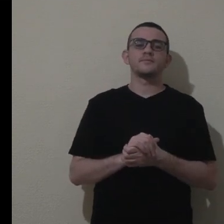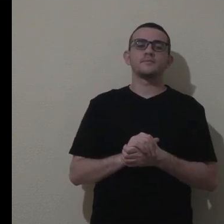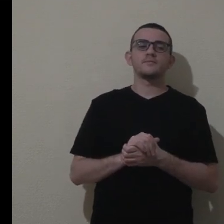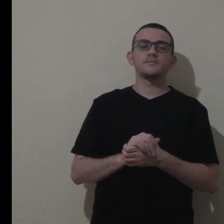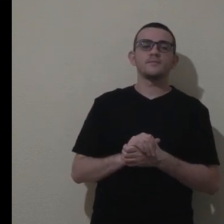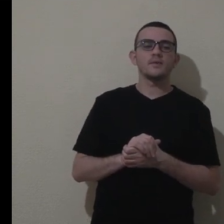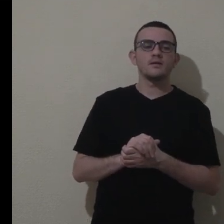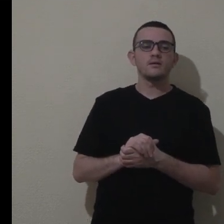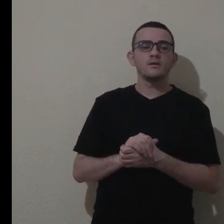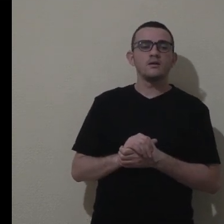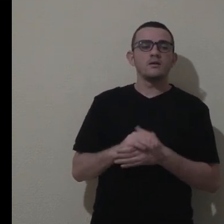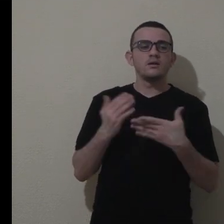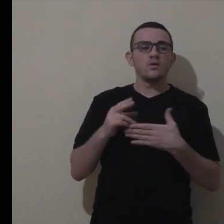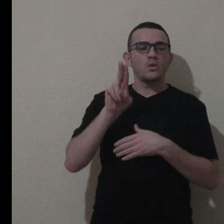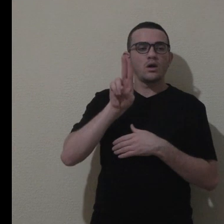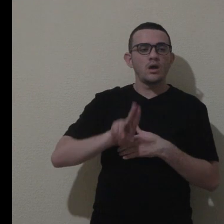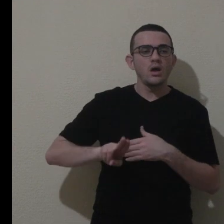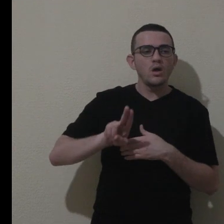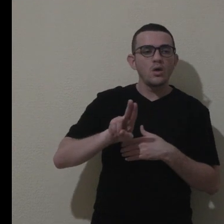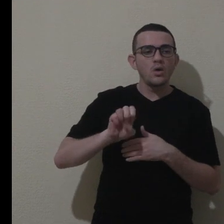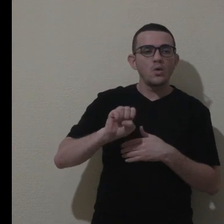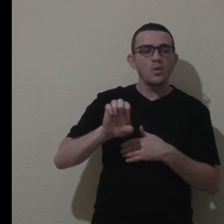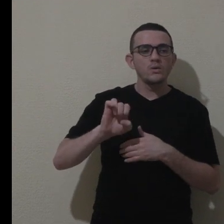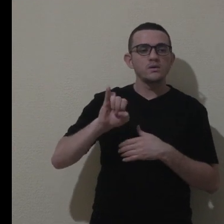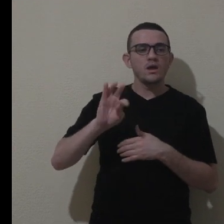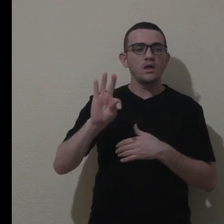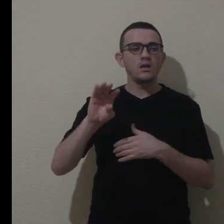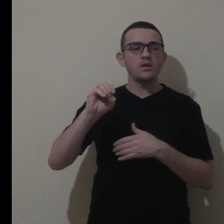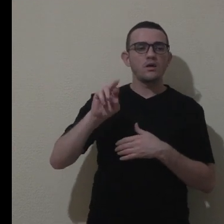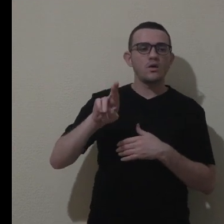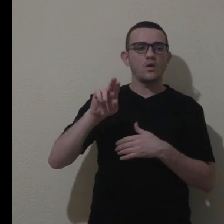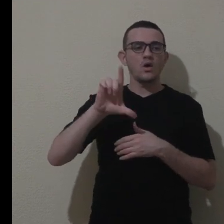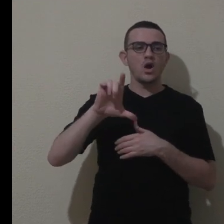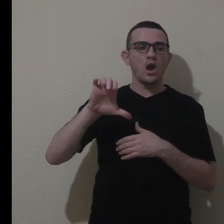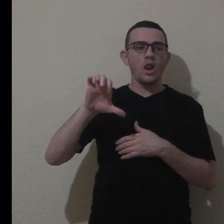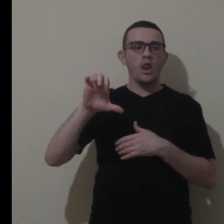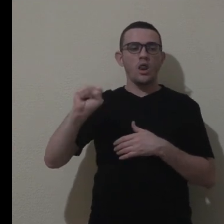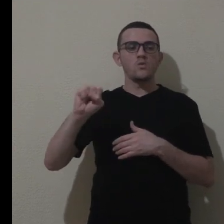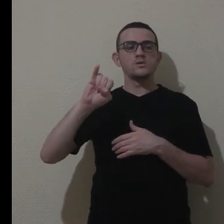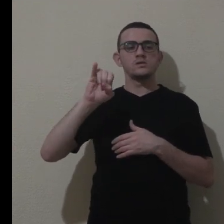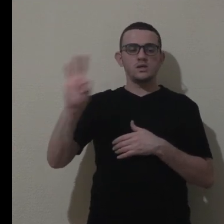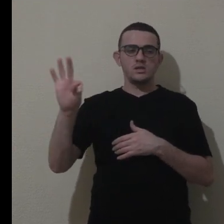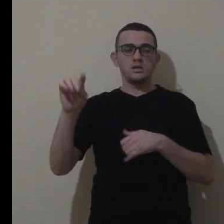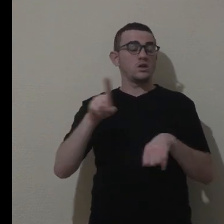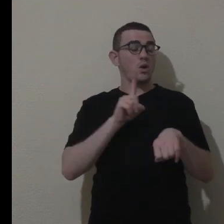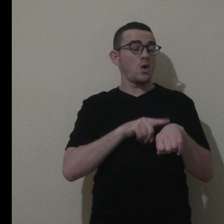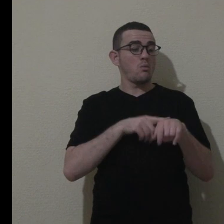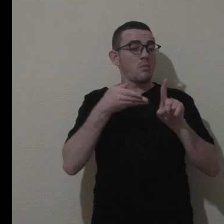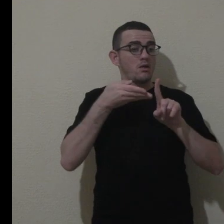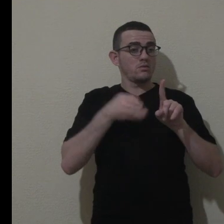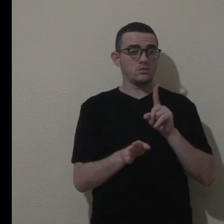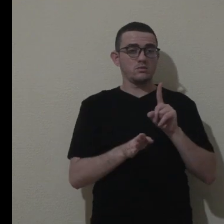A questão de use ou perde, né? Então, quando, né, ao nascimento,